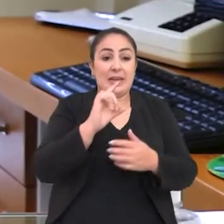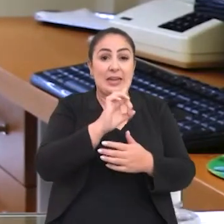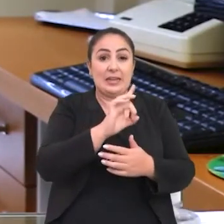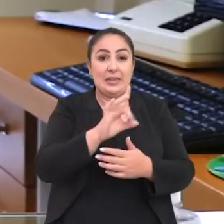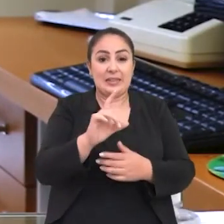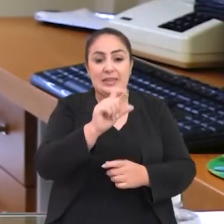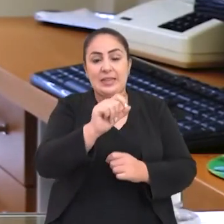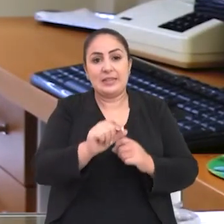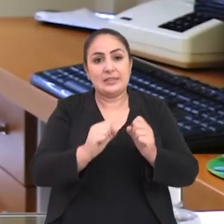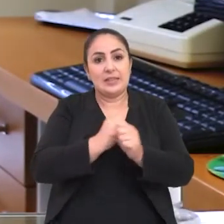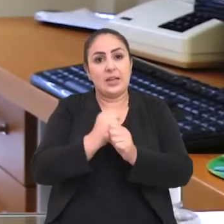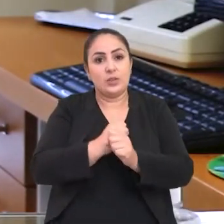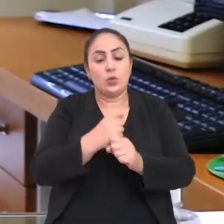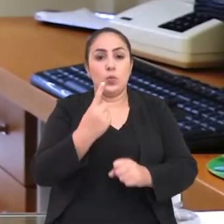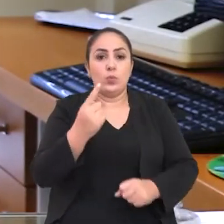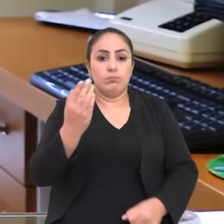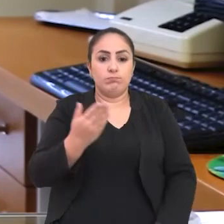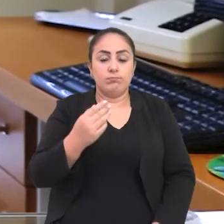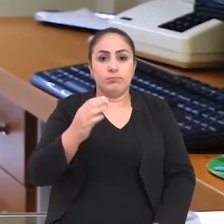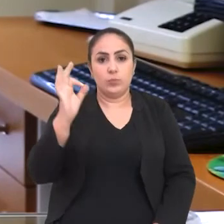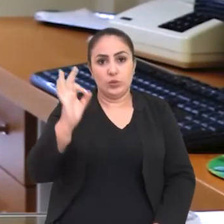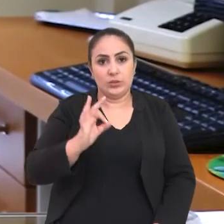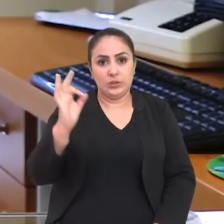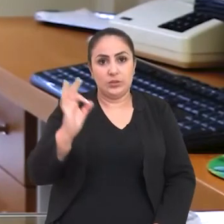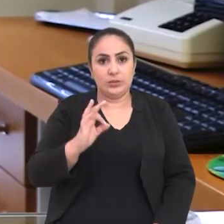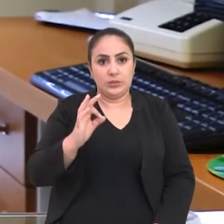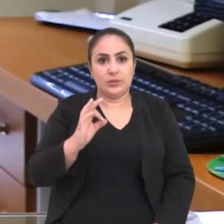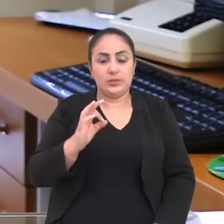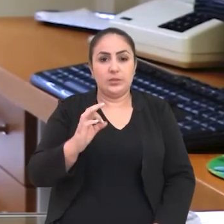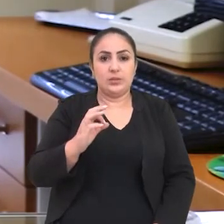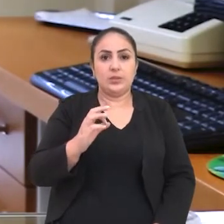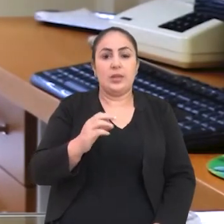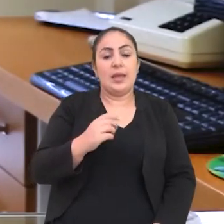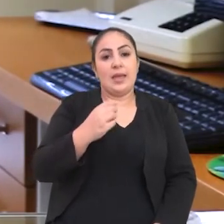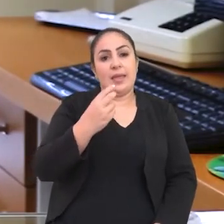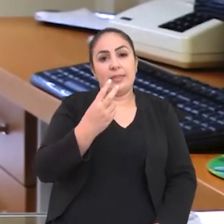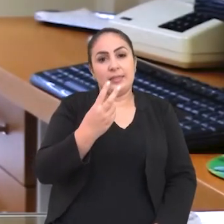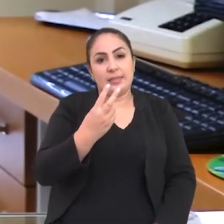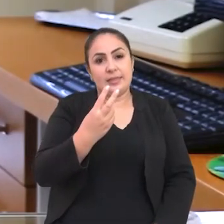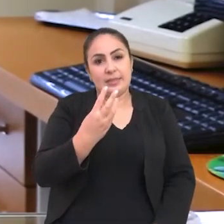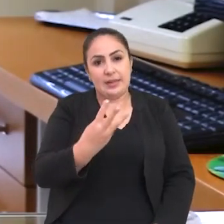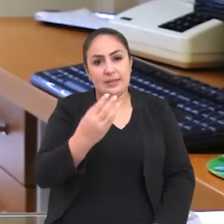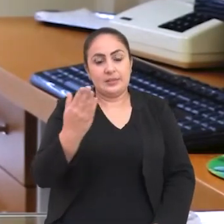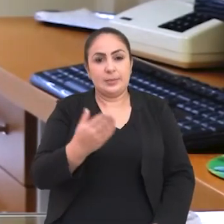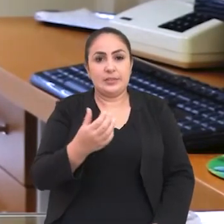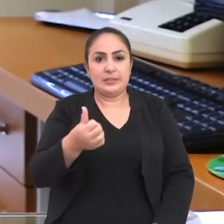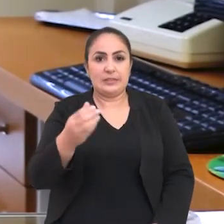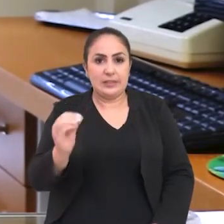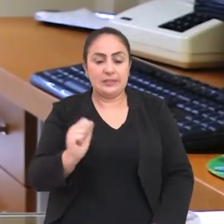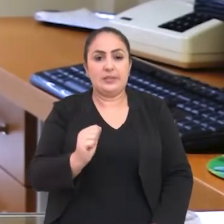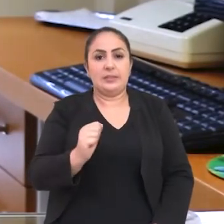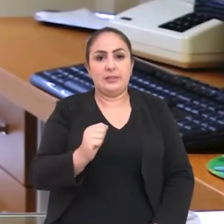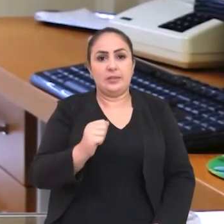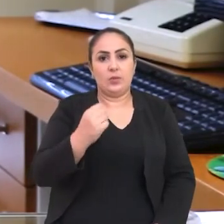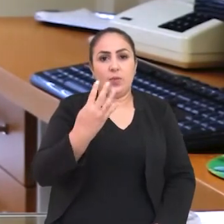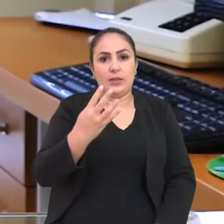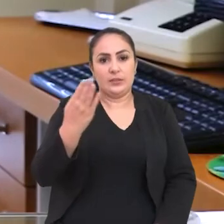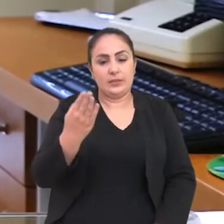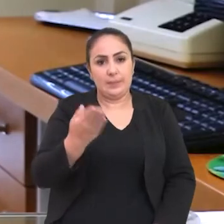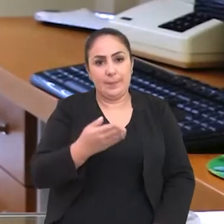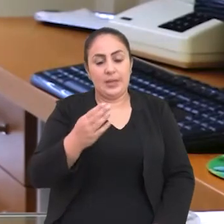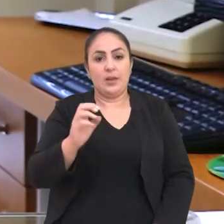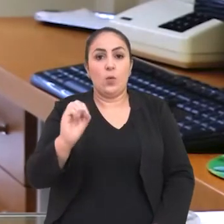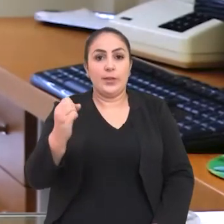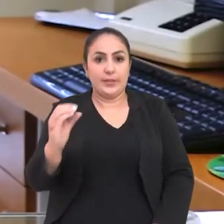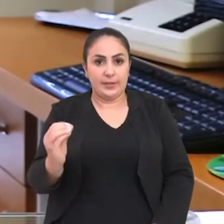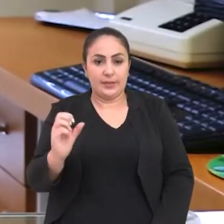e a cada 10 anos ou uma década, um ponto percentual. Então, 2,5, 50, 3,5, 60, 4,5,